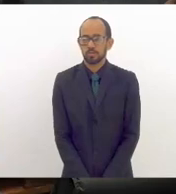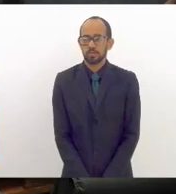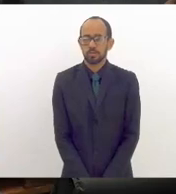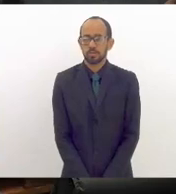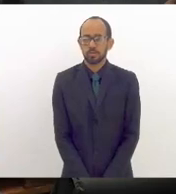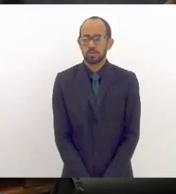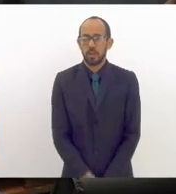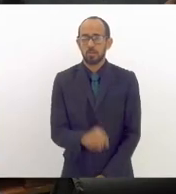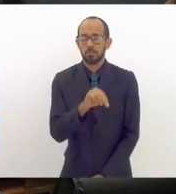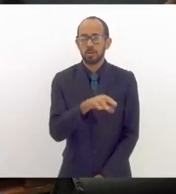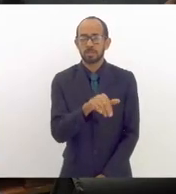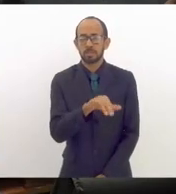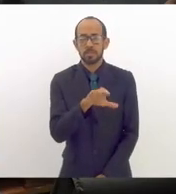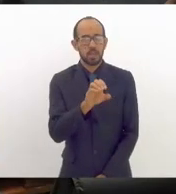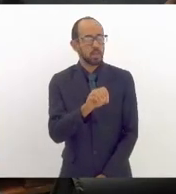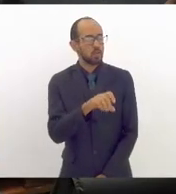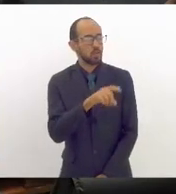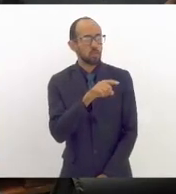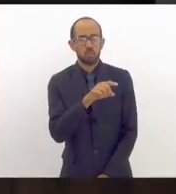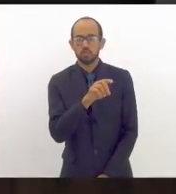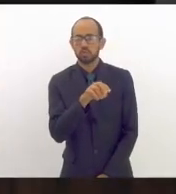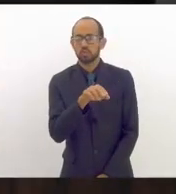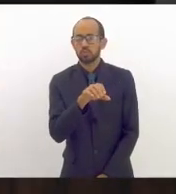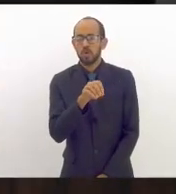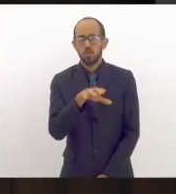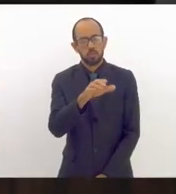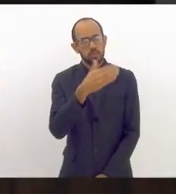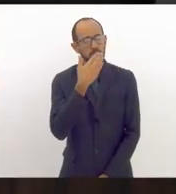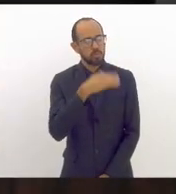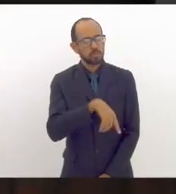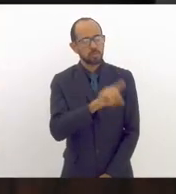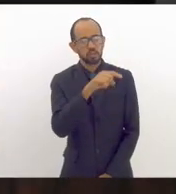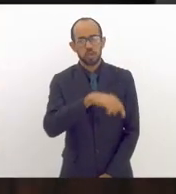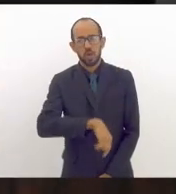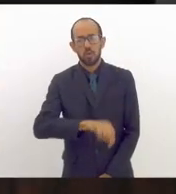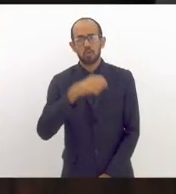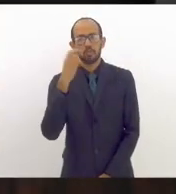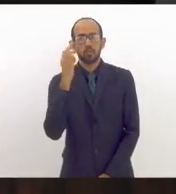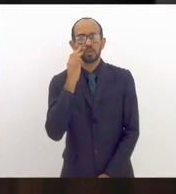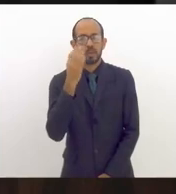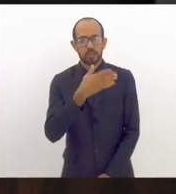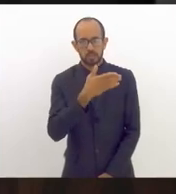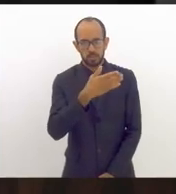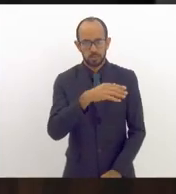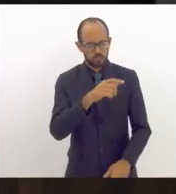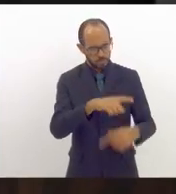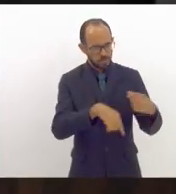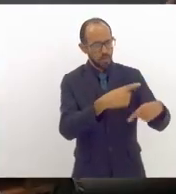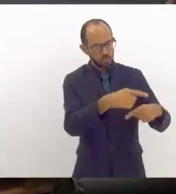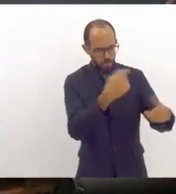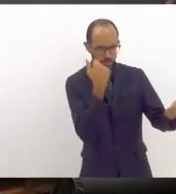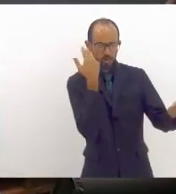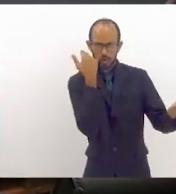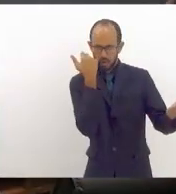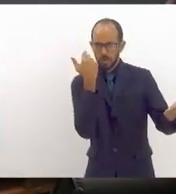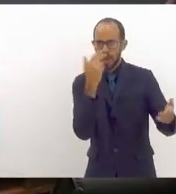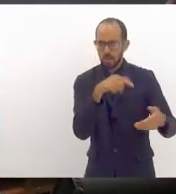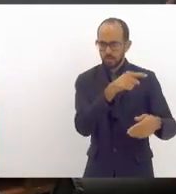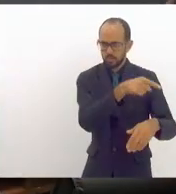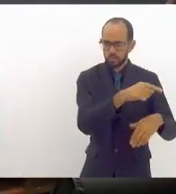Deputado Marcelo Dino tava no plenário a presidência designa relatou Deputado valdeck Fica para a próxima